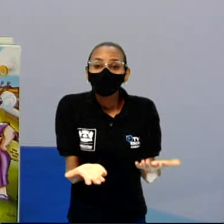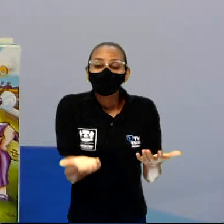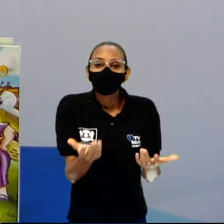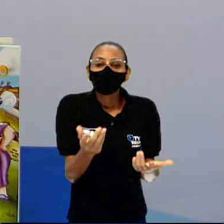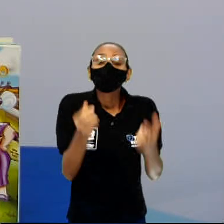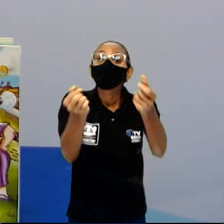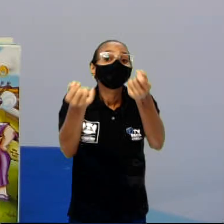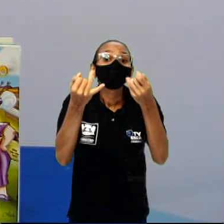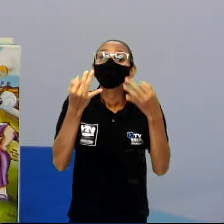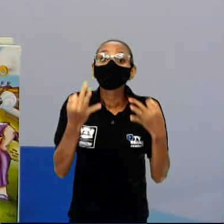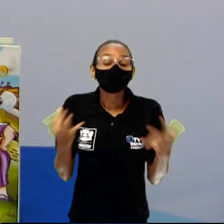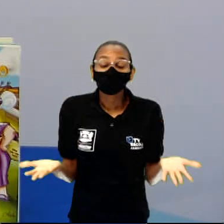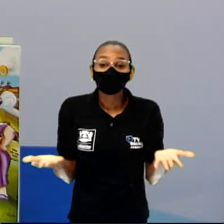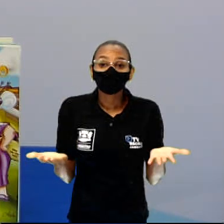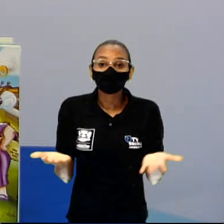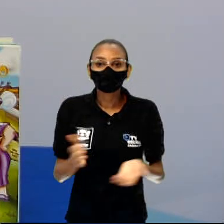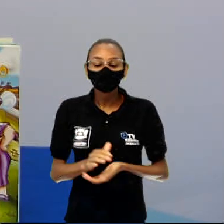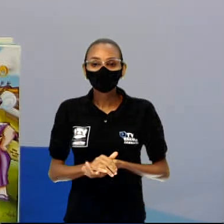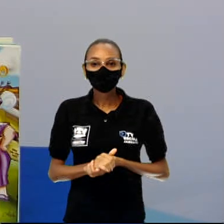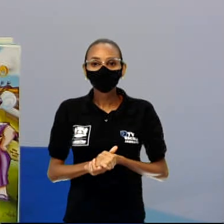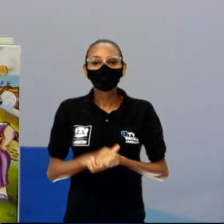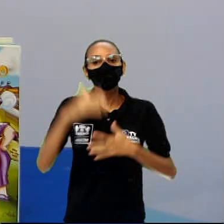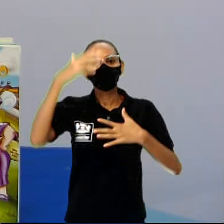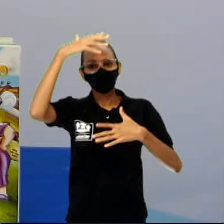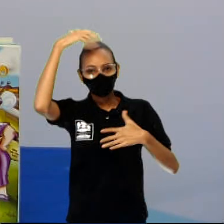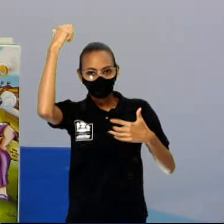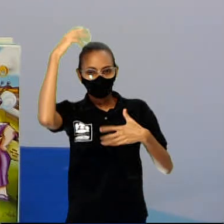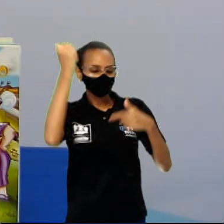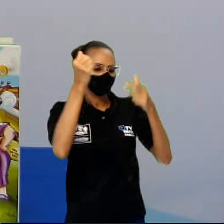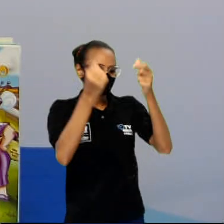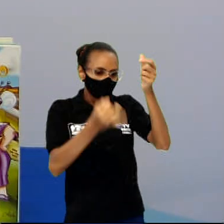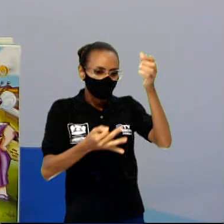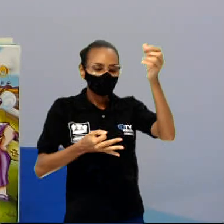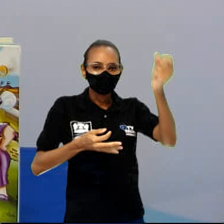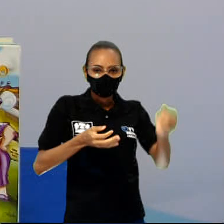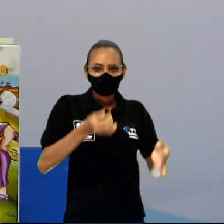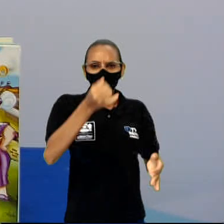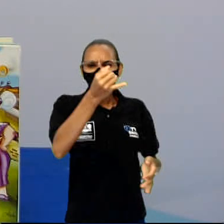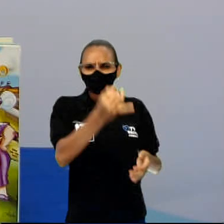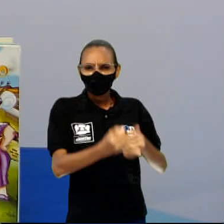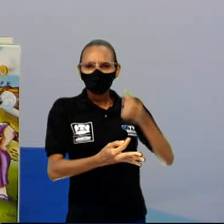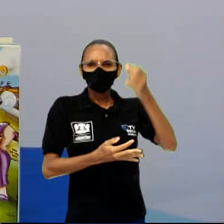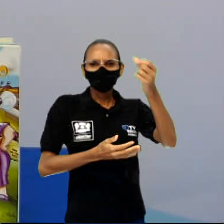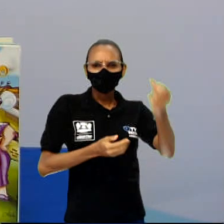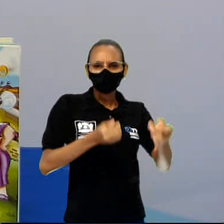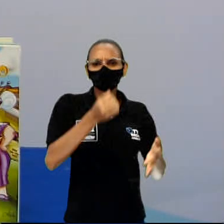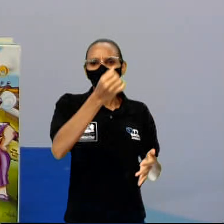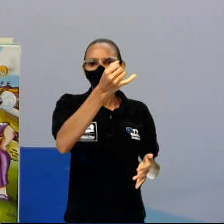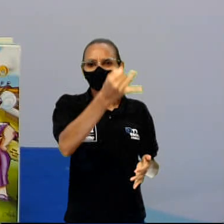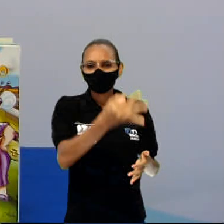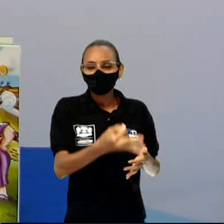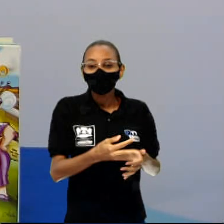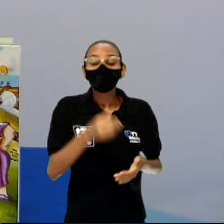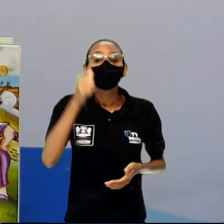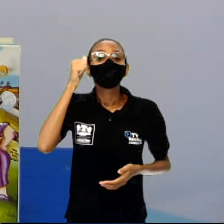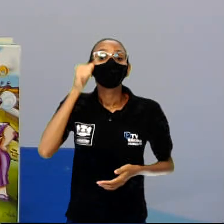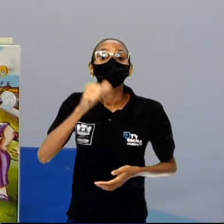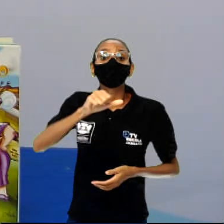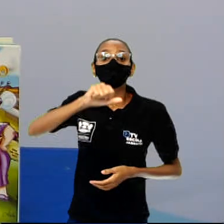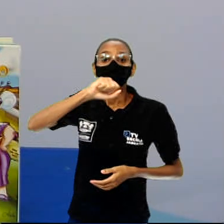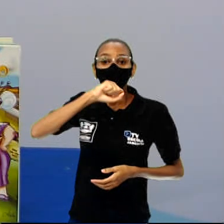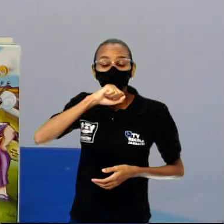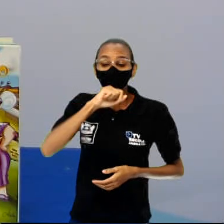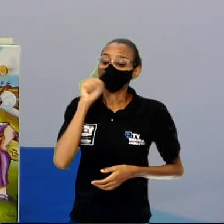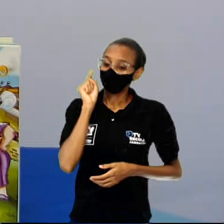fale logo, vamos lá. E ele começou a contar o que tinha acontecido, onde era que tinha ido buscar os ovos. E a mãe disse, você vai lá